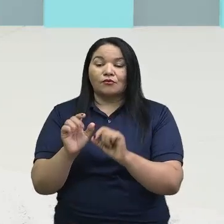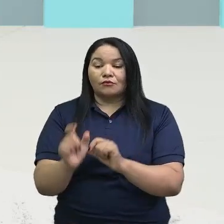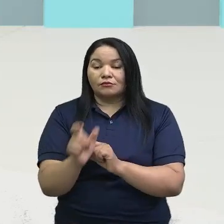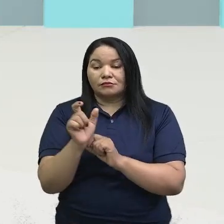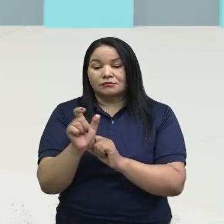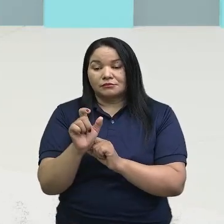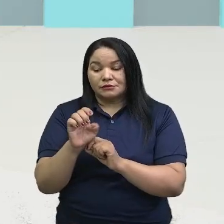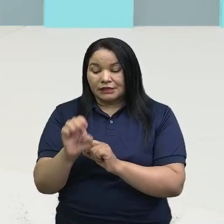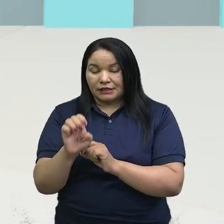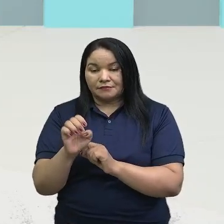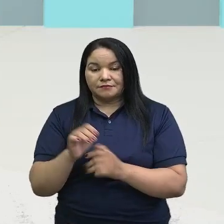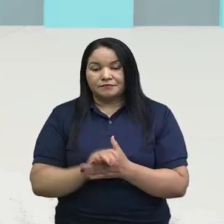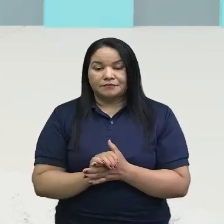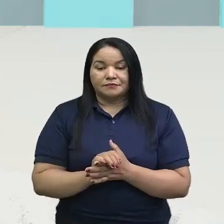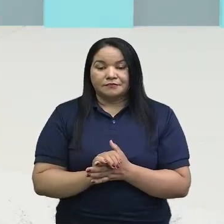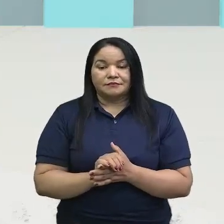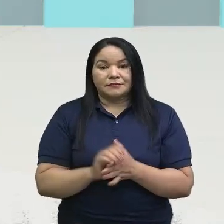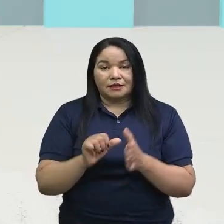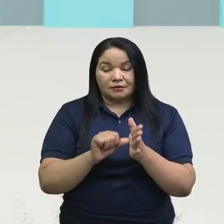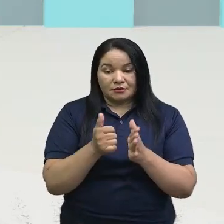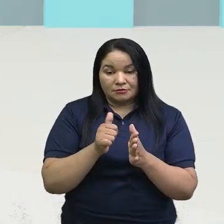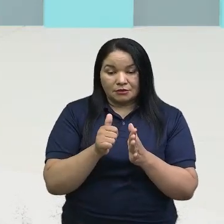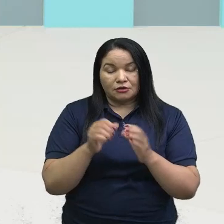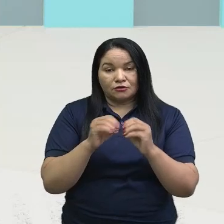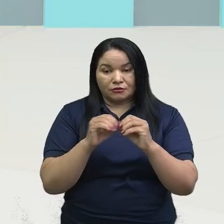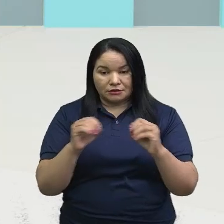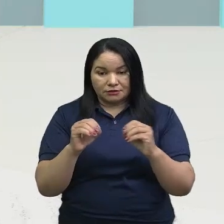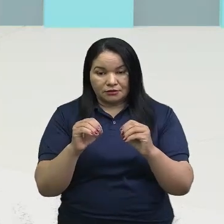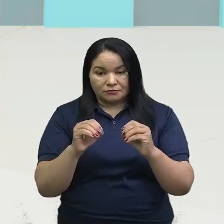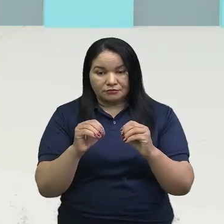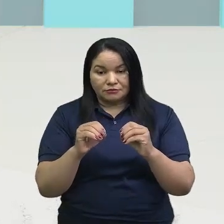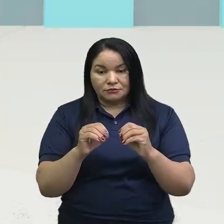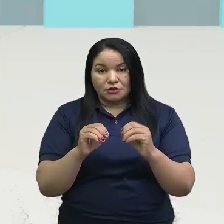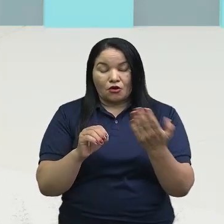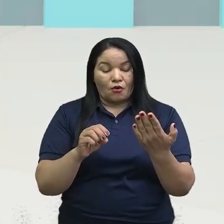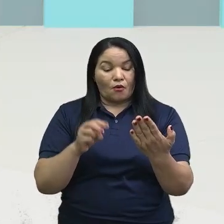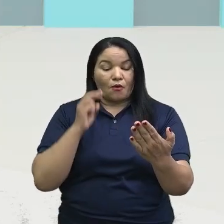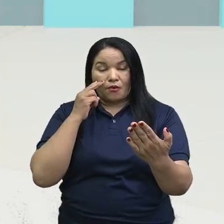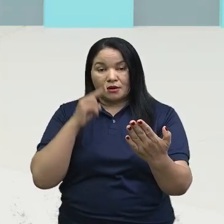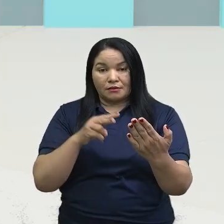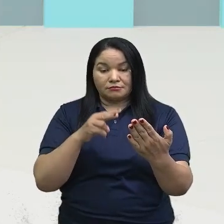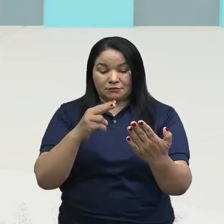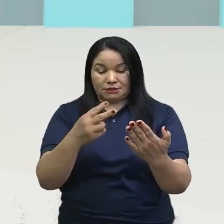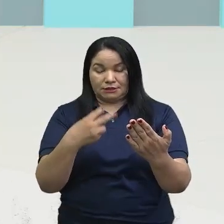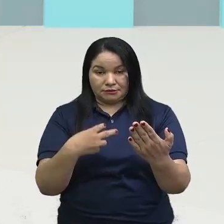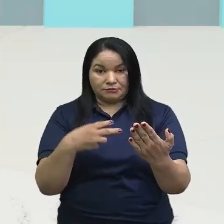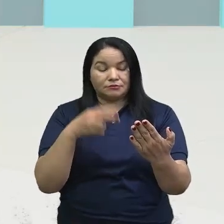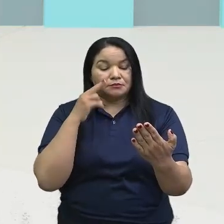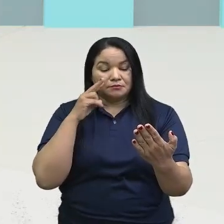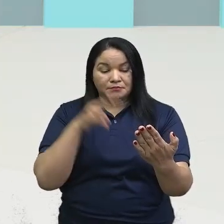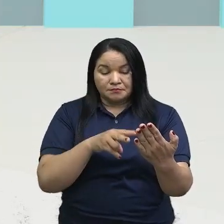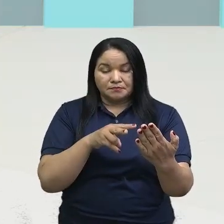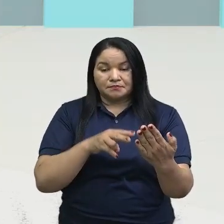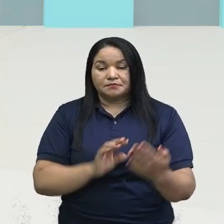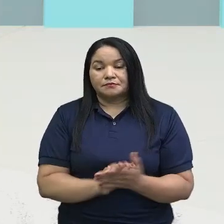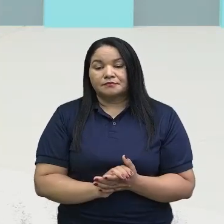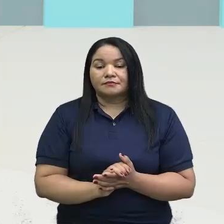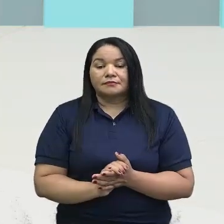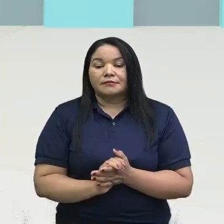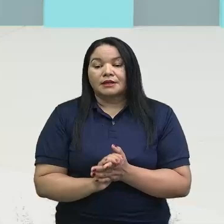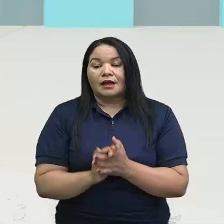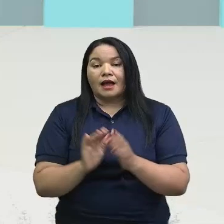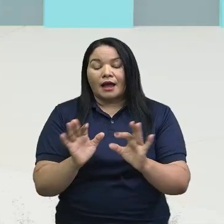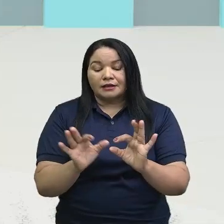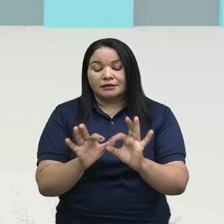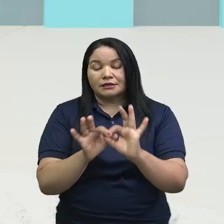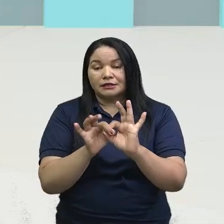primeira oração, ela olha para si mesma, eu tenho uma primeira oração aqui. Tem uma informação. Quando eu ligo essa